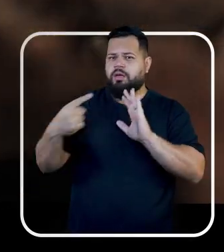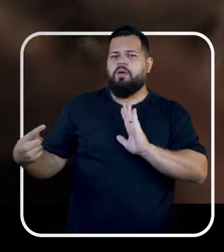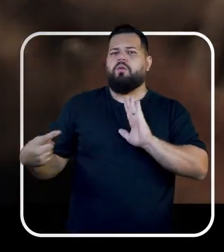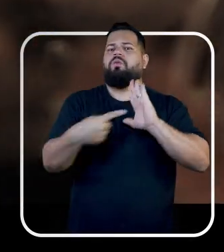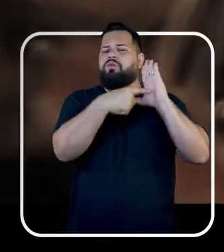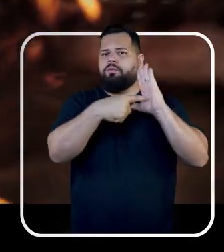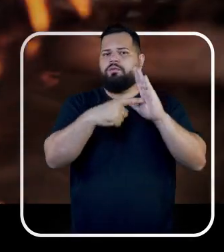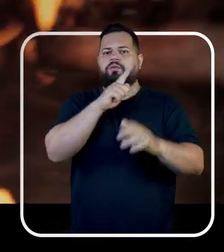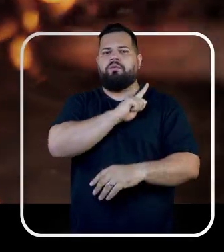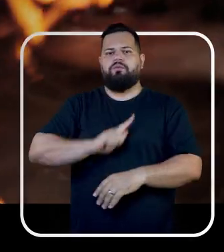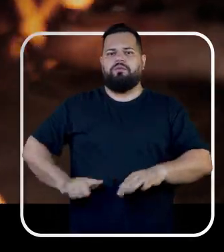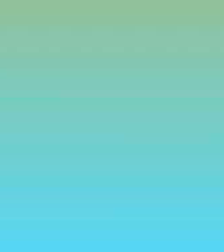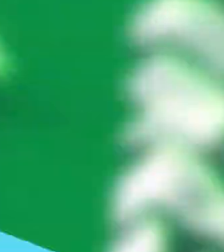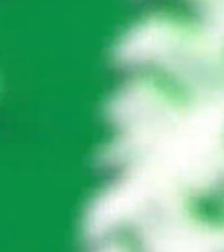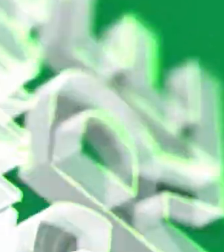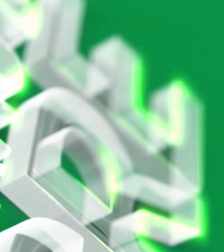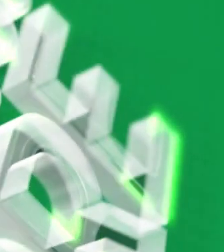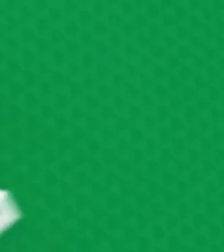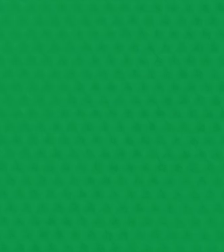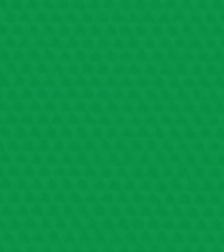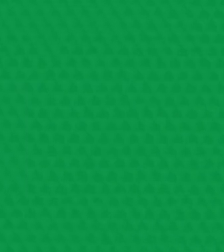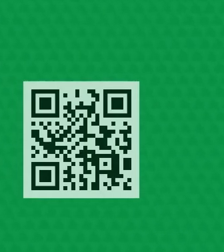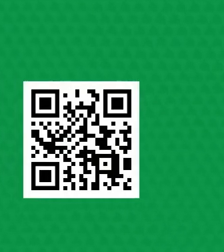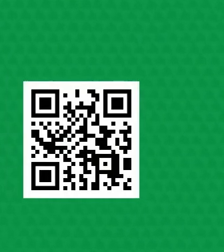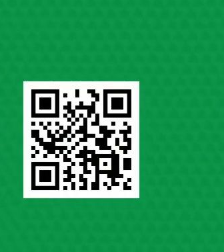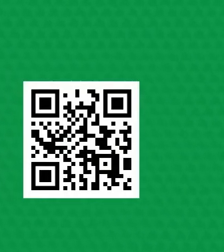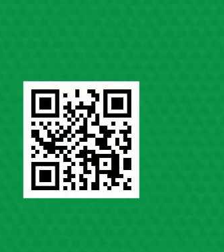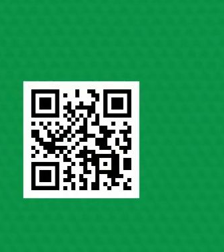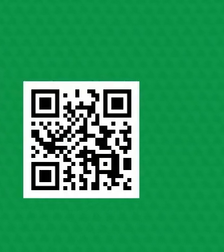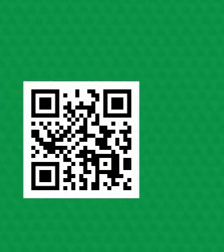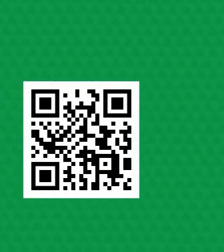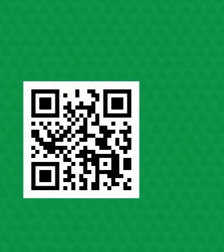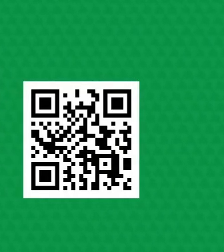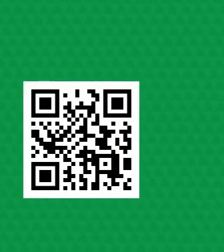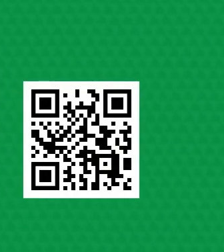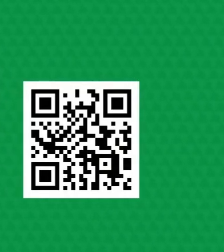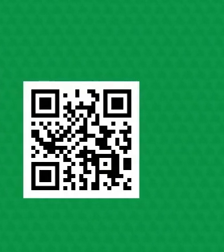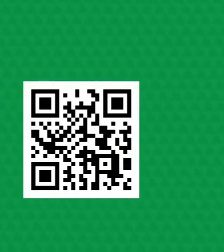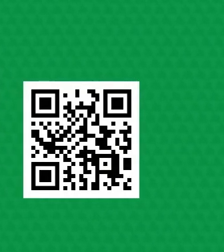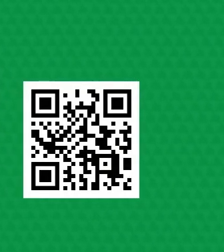qualquer tipo de queimada. Governo do Acre. Trabalho para cuidar das pessoas.